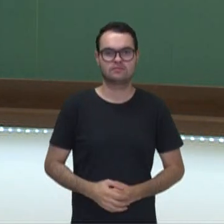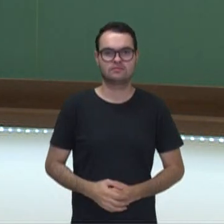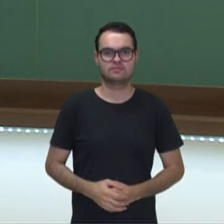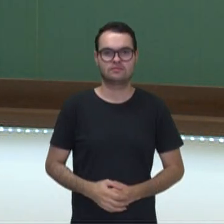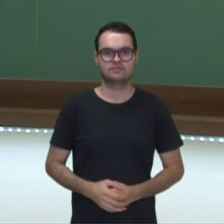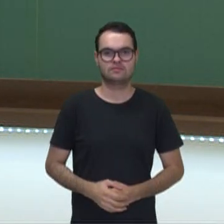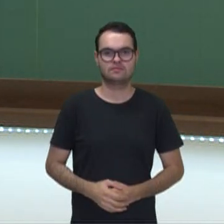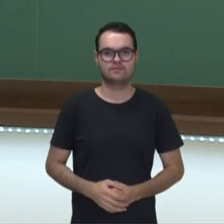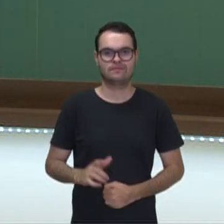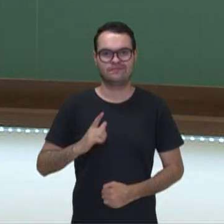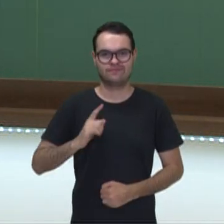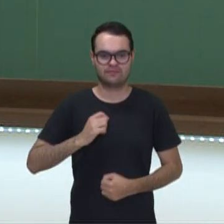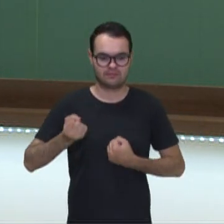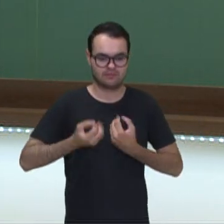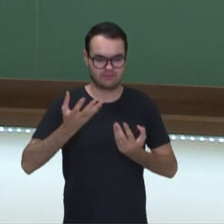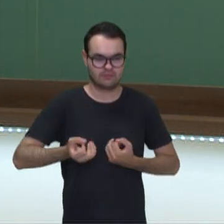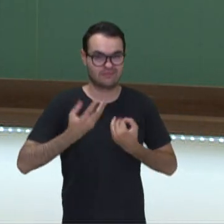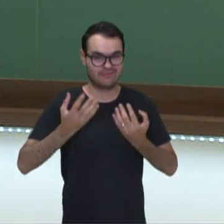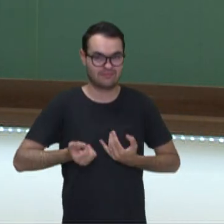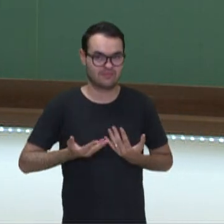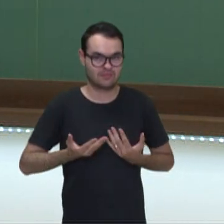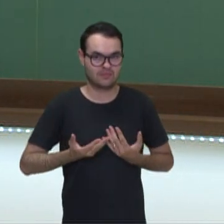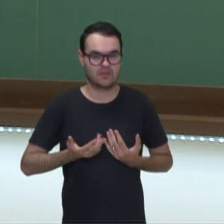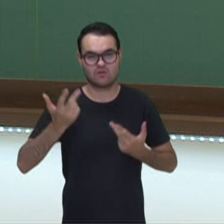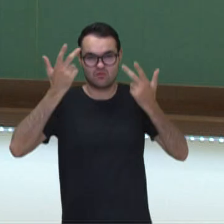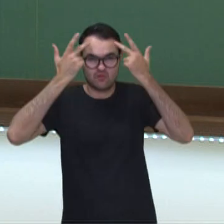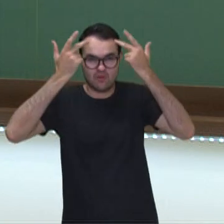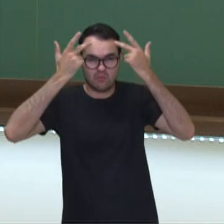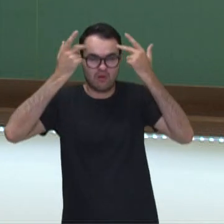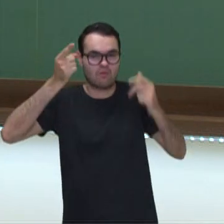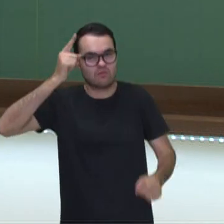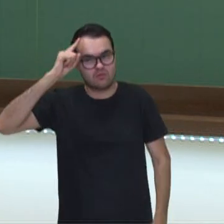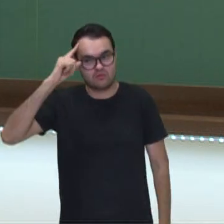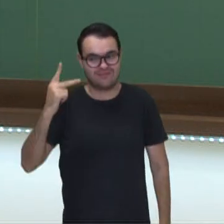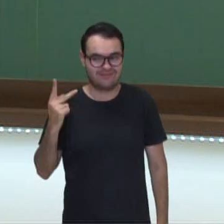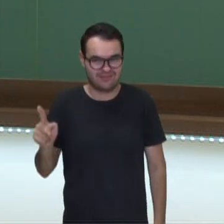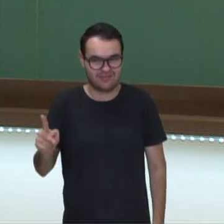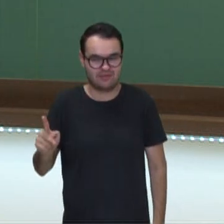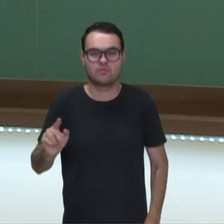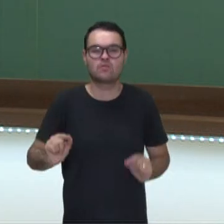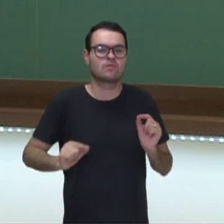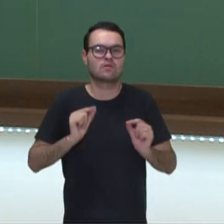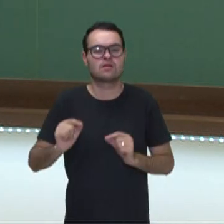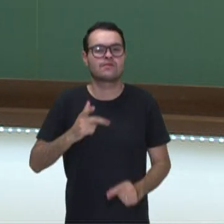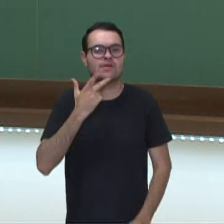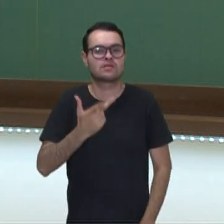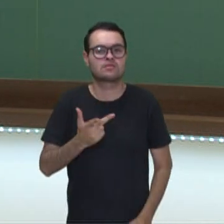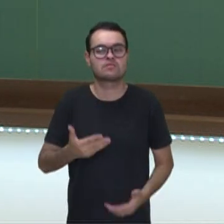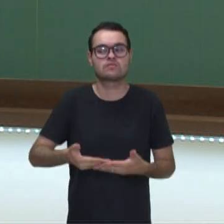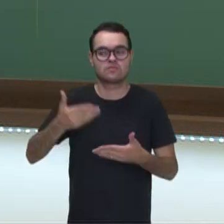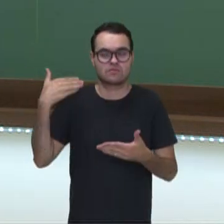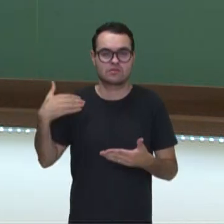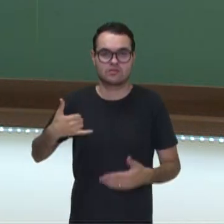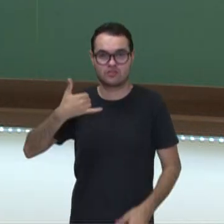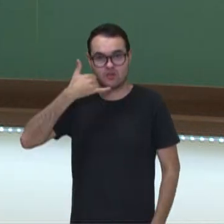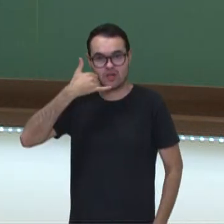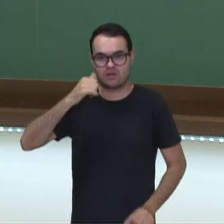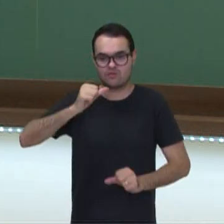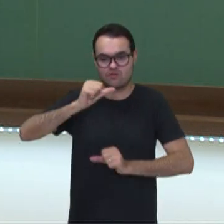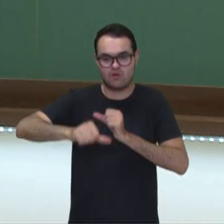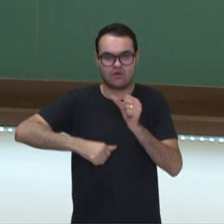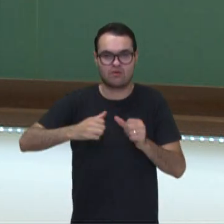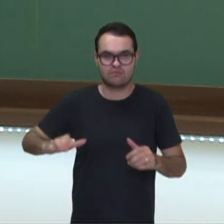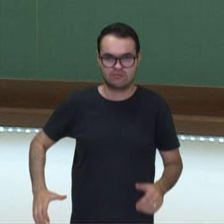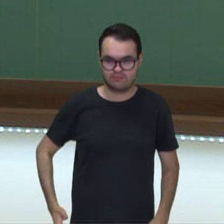tanto faz um comentário sobre situações comuns do seu dia a dia, que ele está falando do quê? De quando ele trocou de celular.